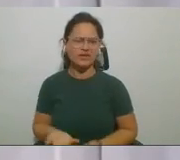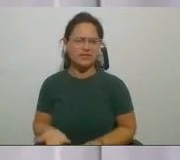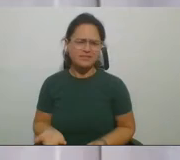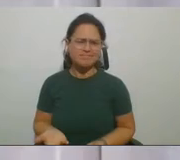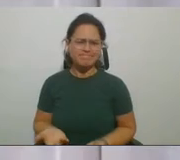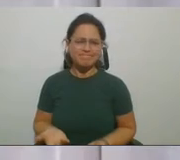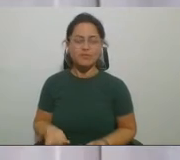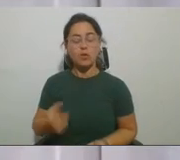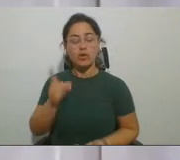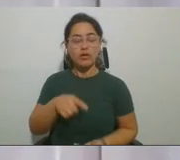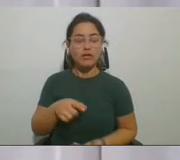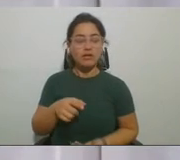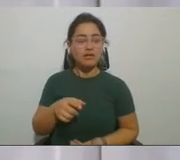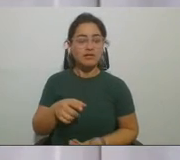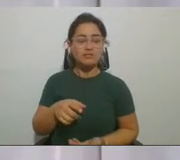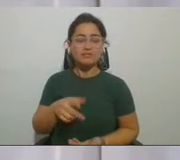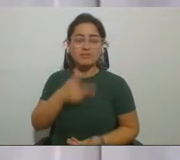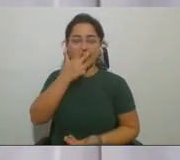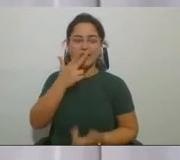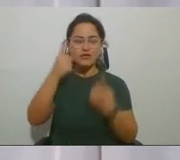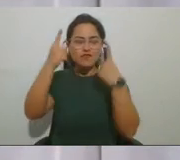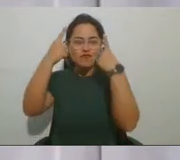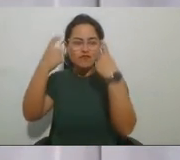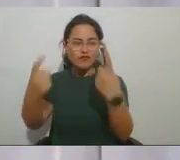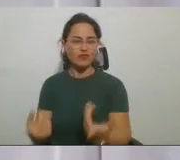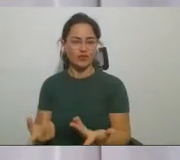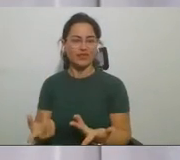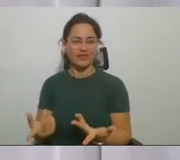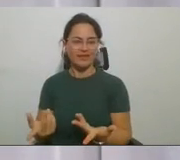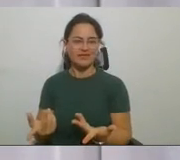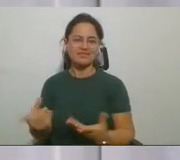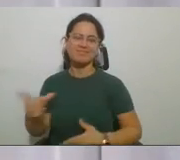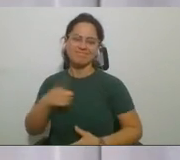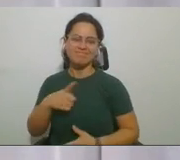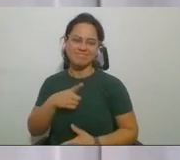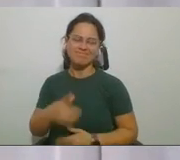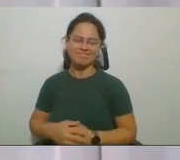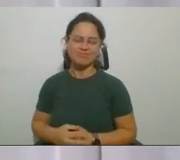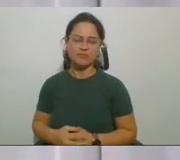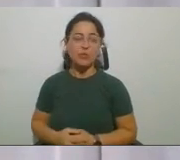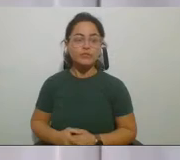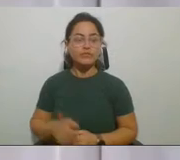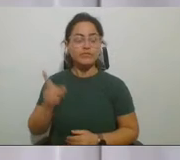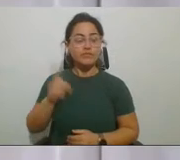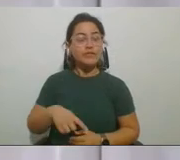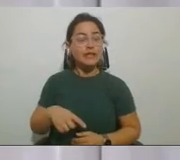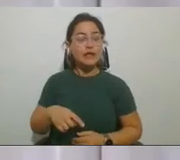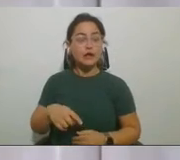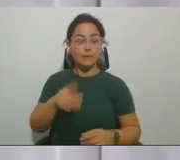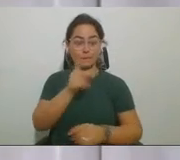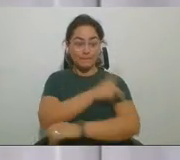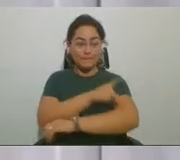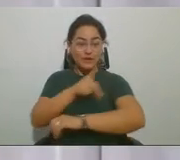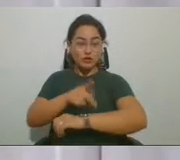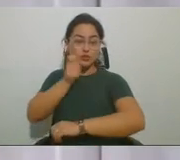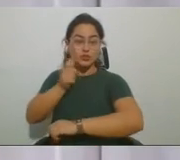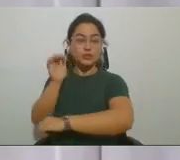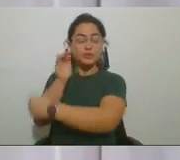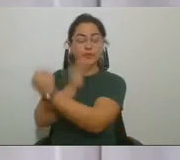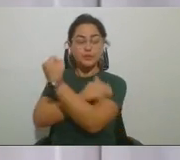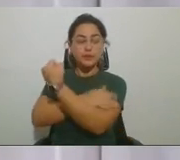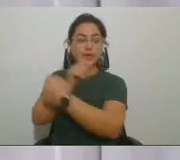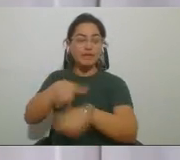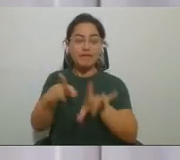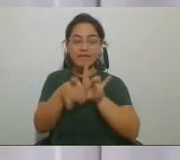muito violências. As pedagogias feministas devem ser liberadoras. E libertadoras